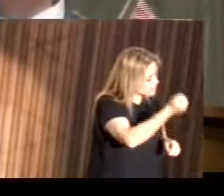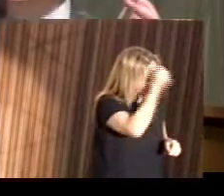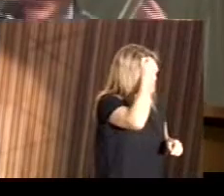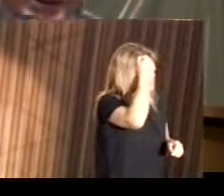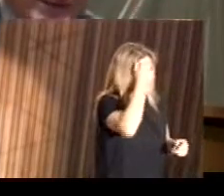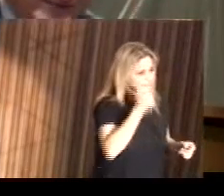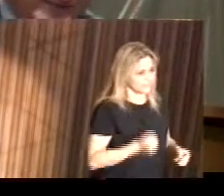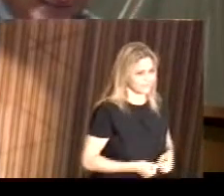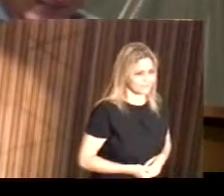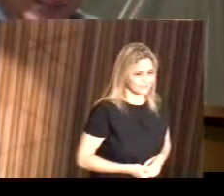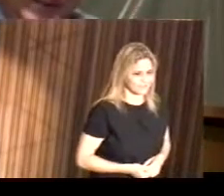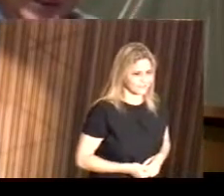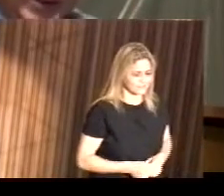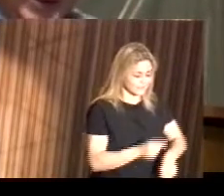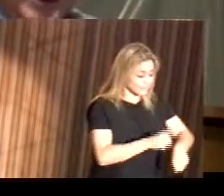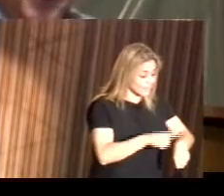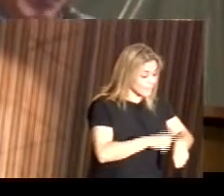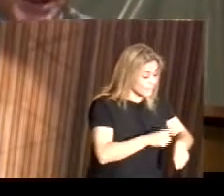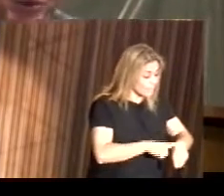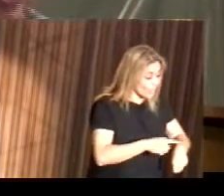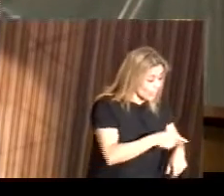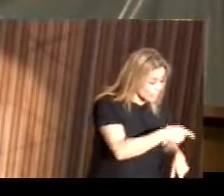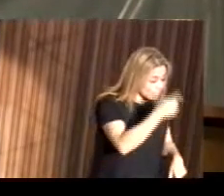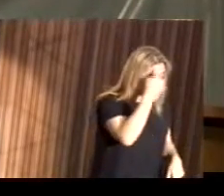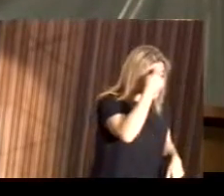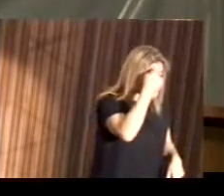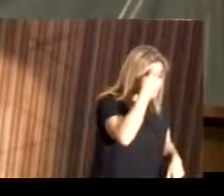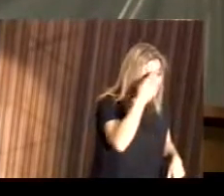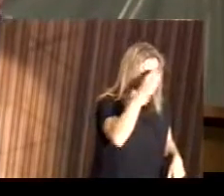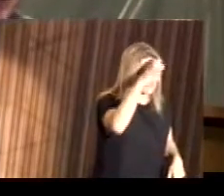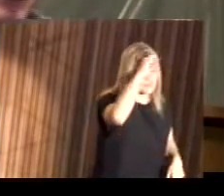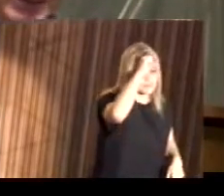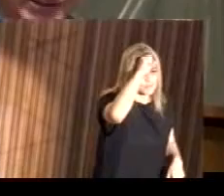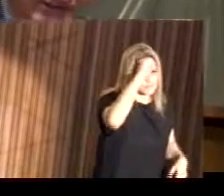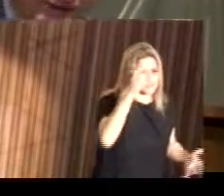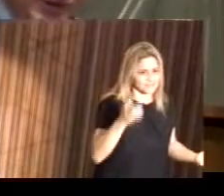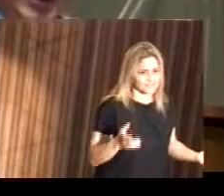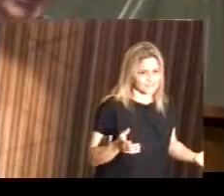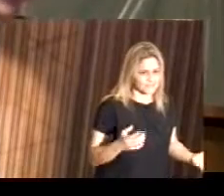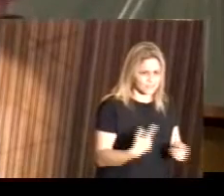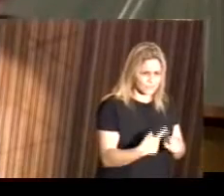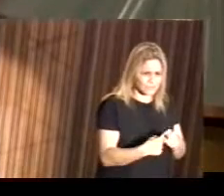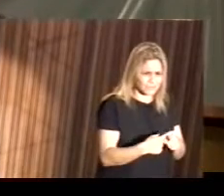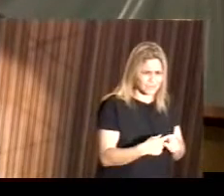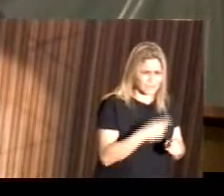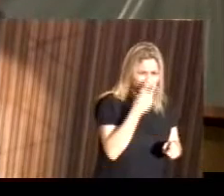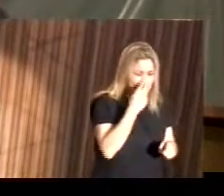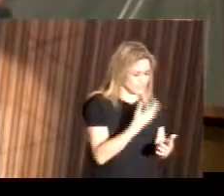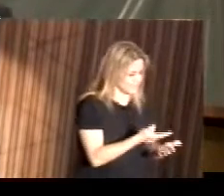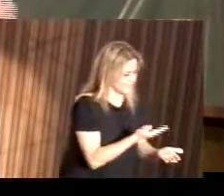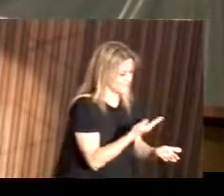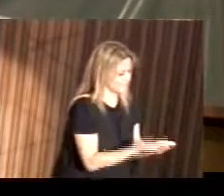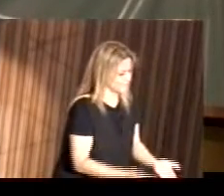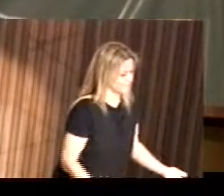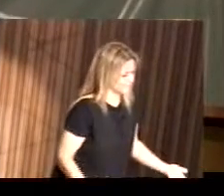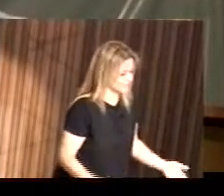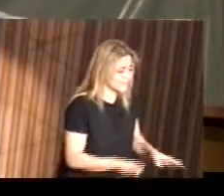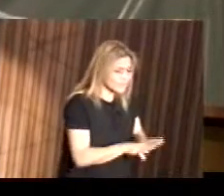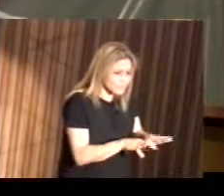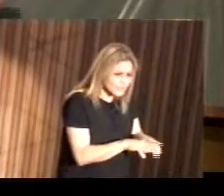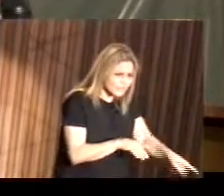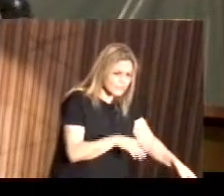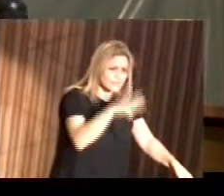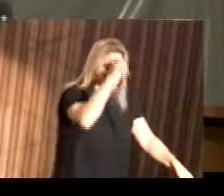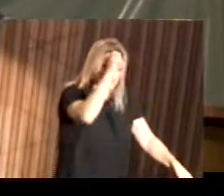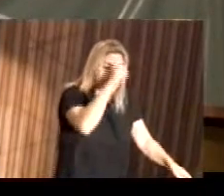Deus desejava era que no meio do turbilhão dessa derrota e do